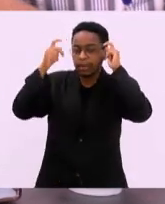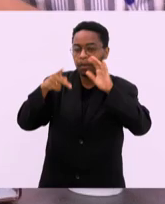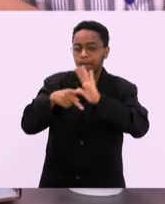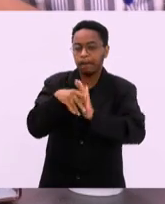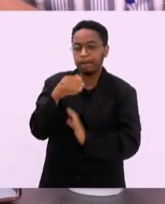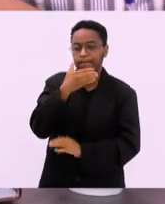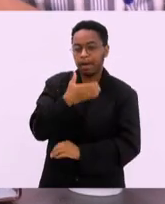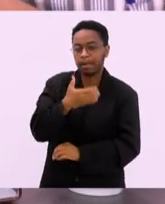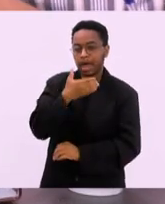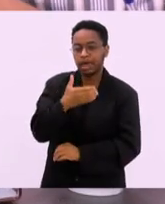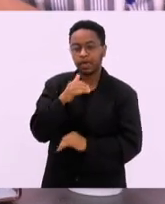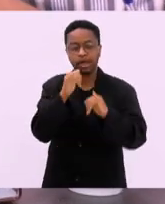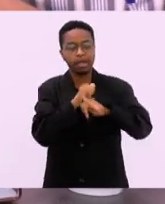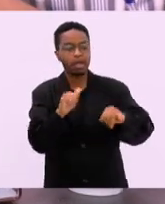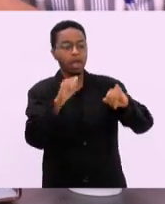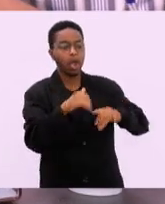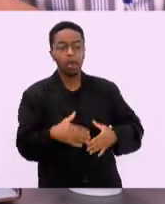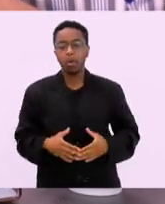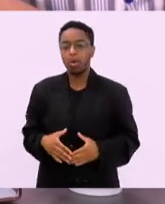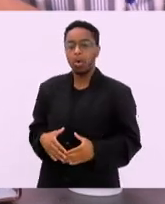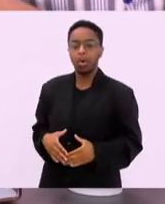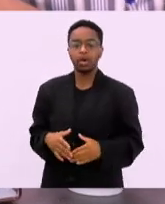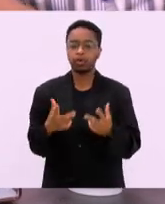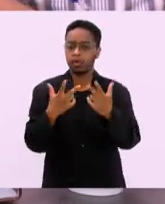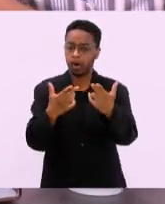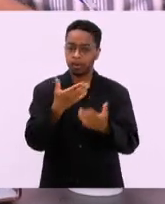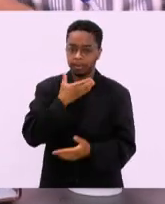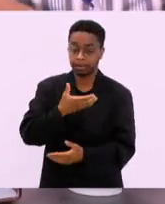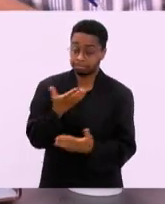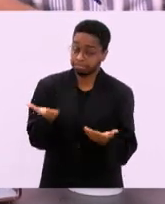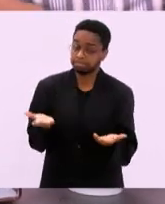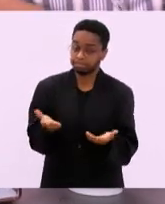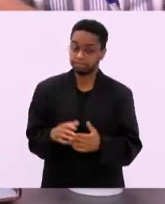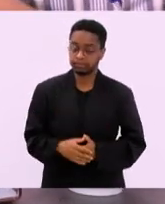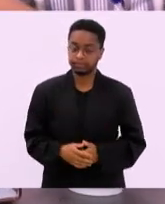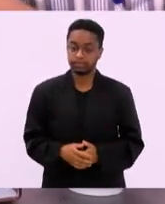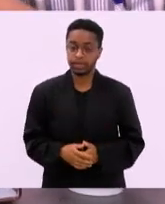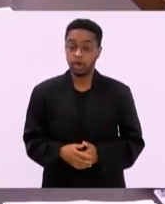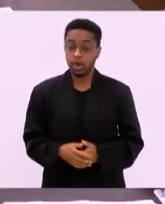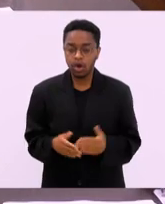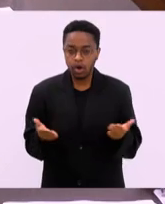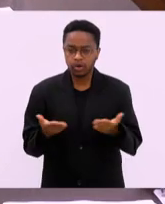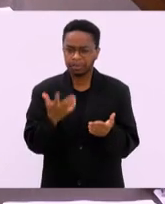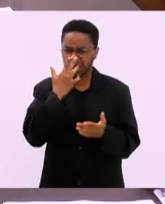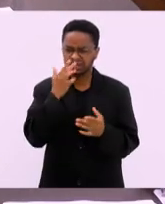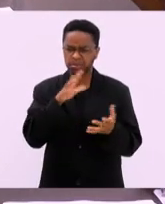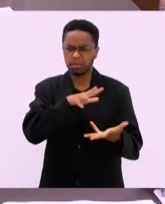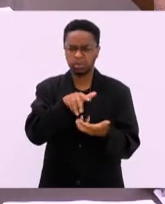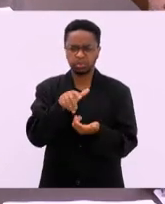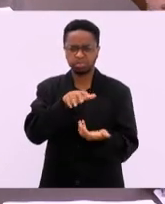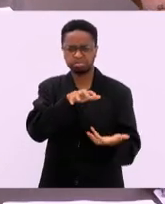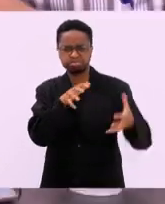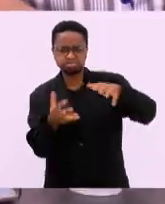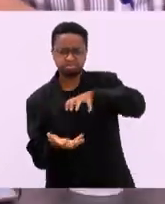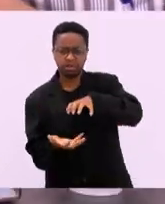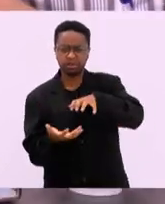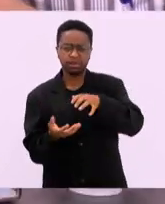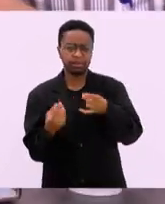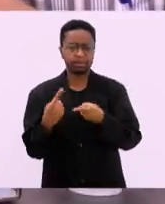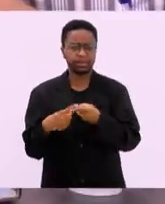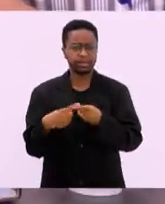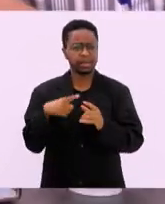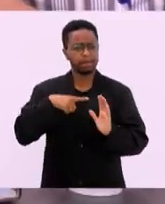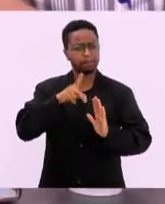Noel, fazendo ro-ro. Esse dia de hoje está... O mundo está invertido. Mas se o doutor Serginho e o Luiz